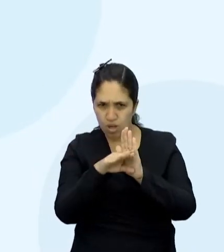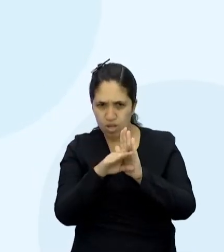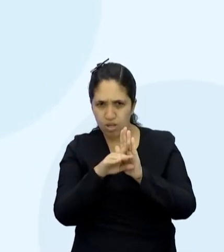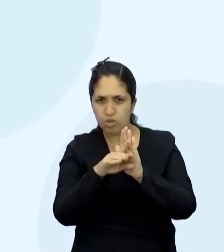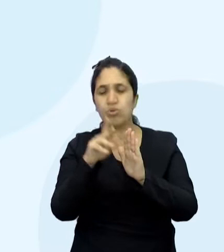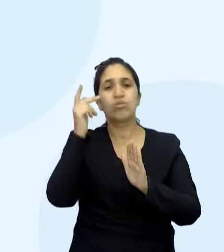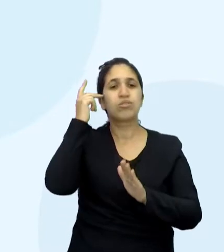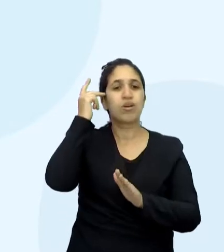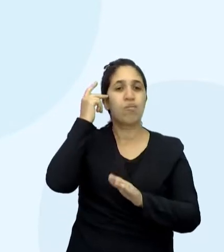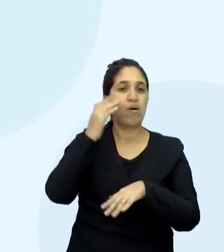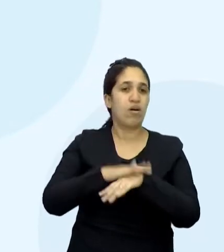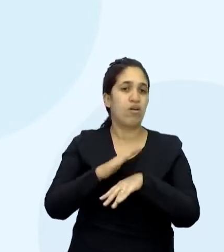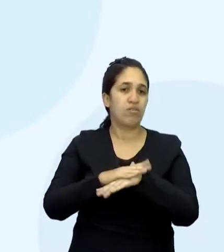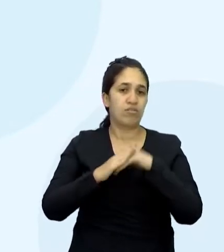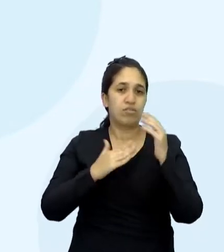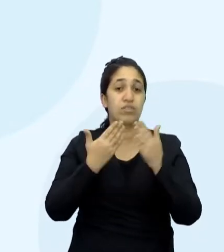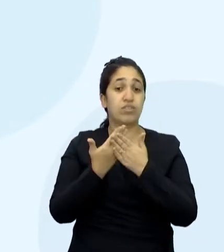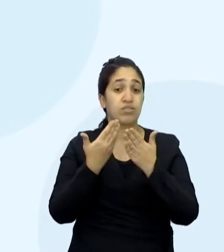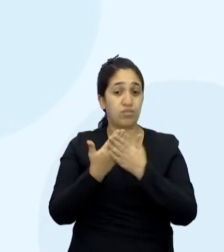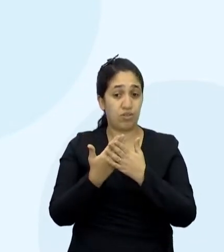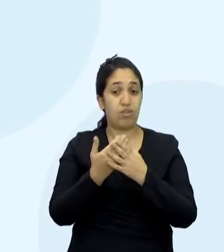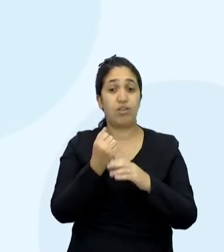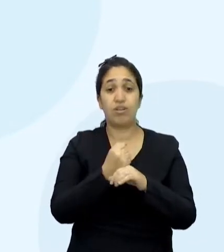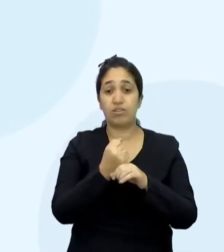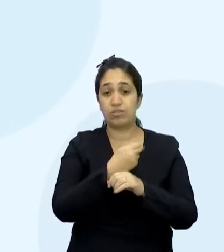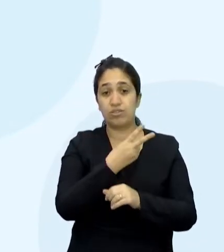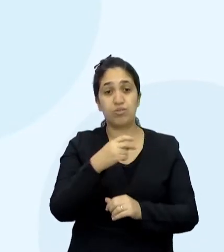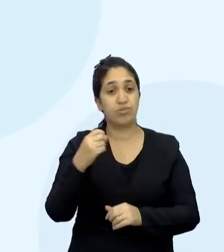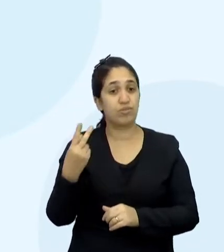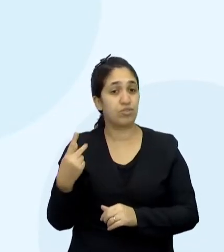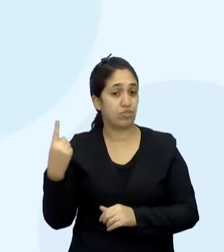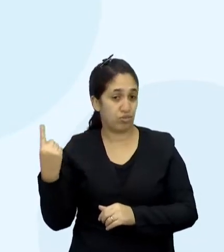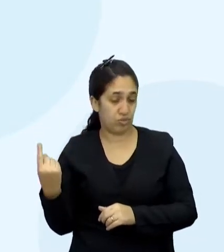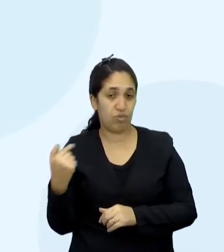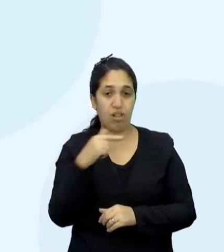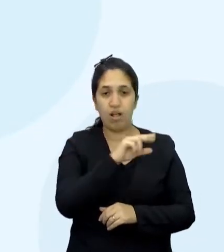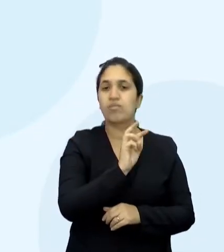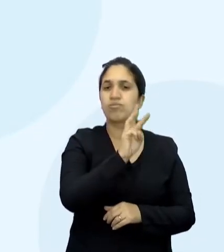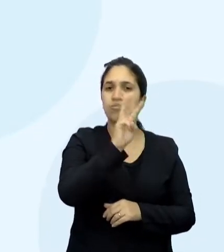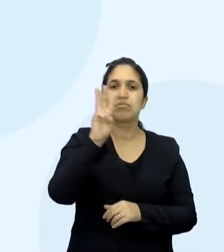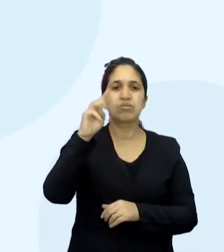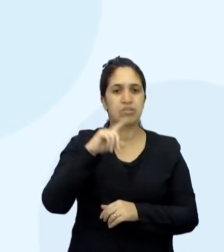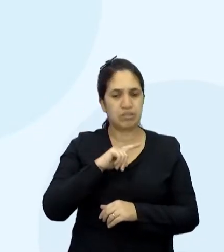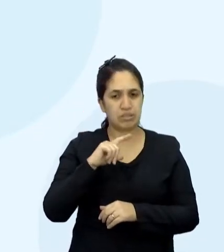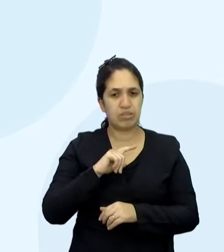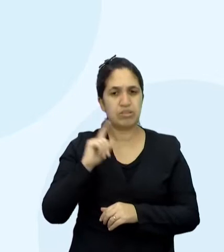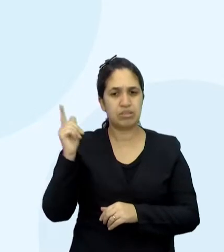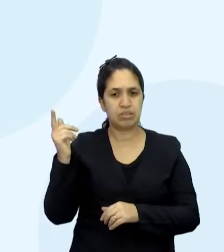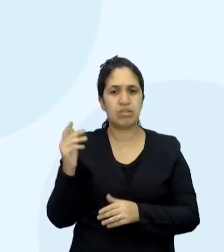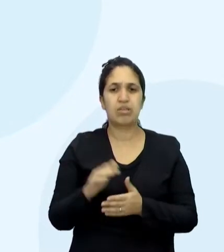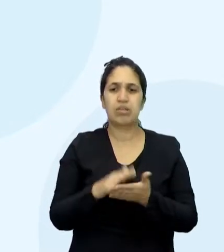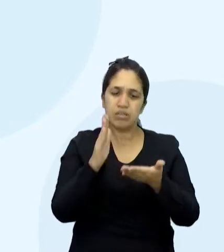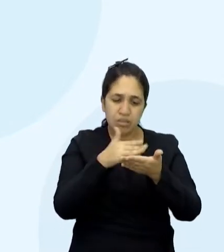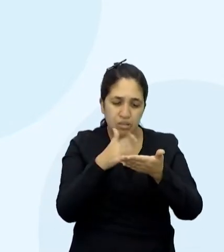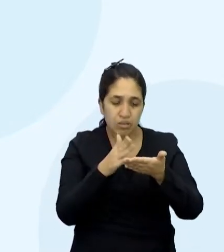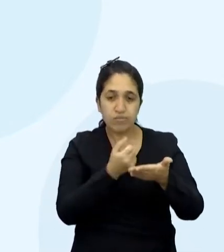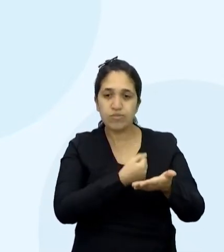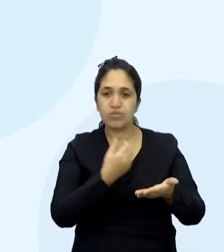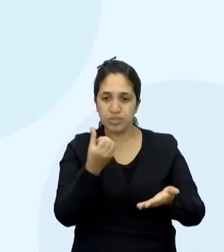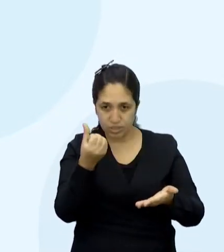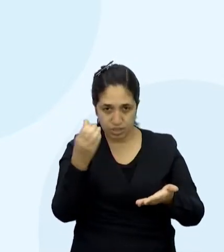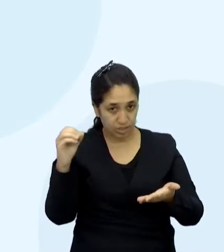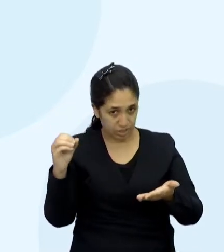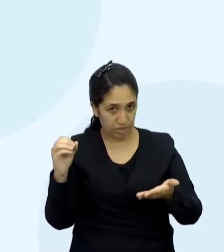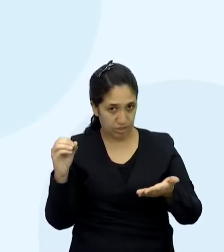é do São Paulo Faz Escola, de 2021, vocês podem achar lá no site. Lá na página 60 tem essa definição, tá